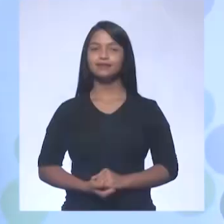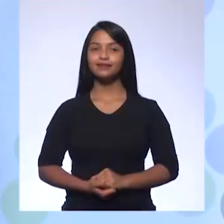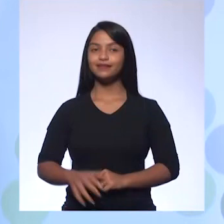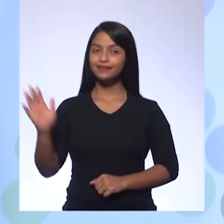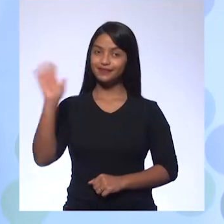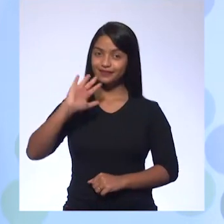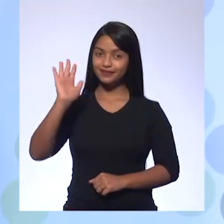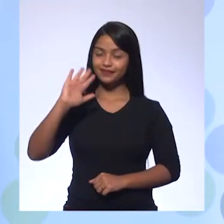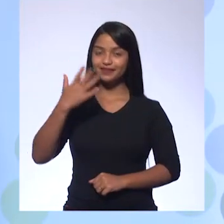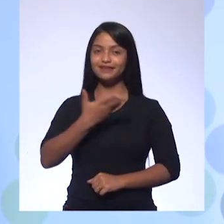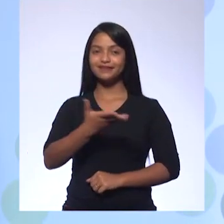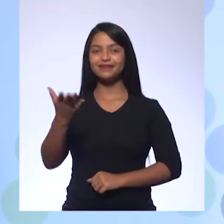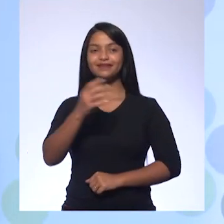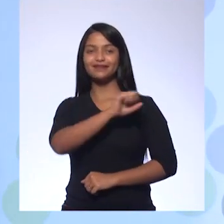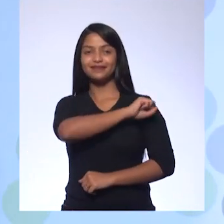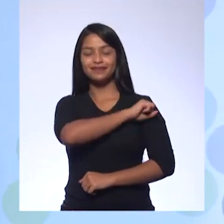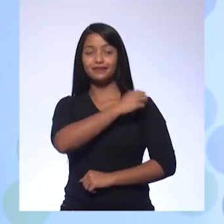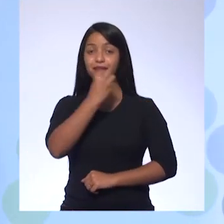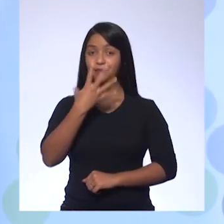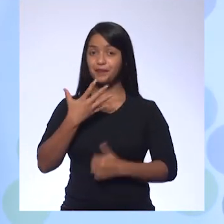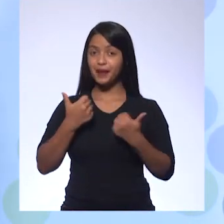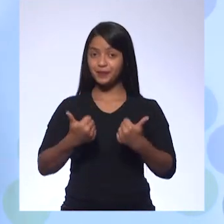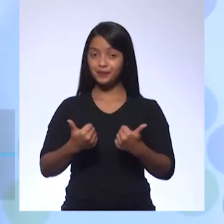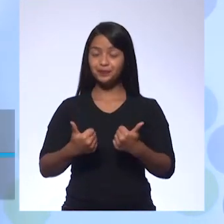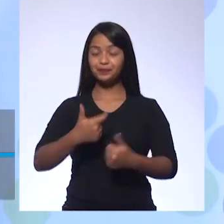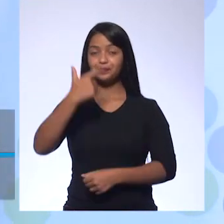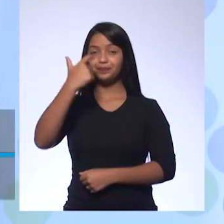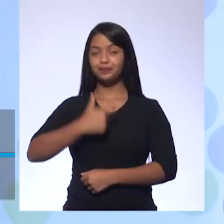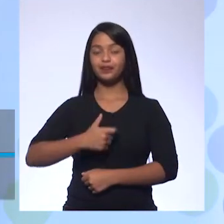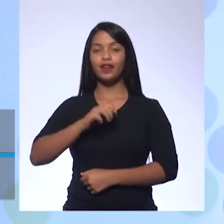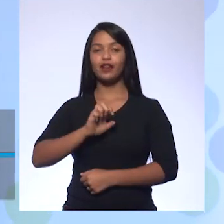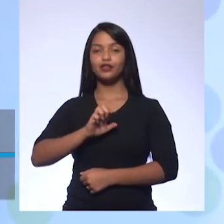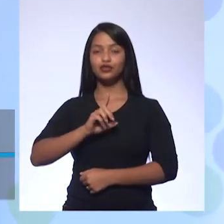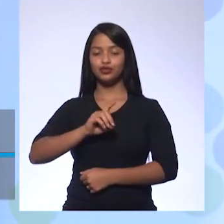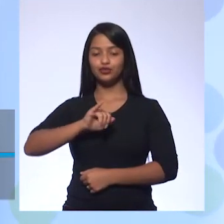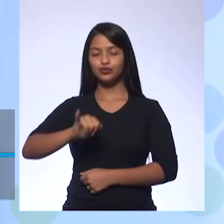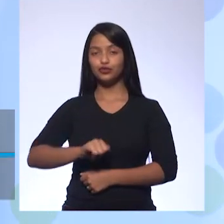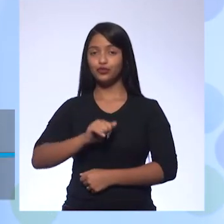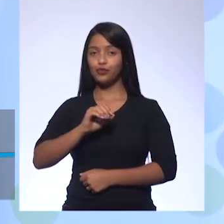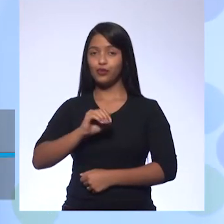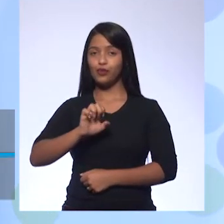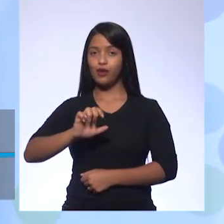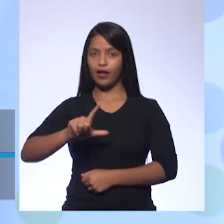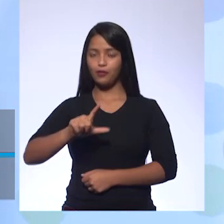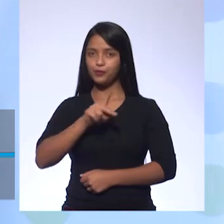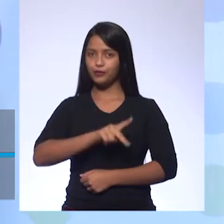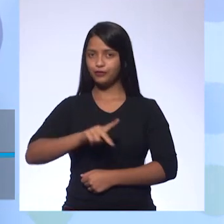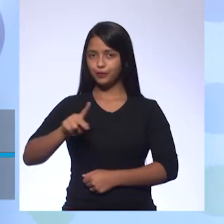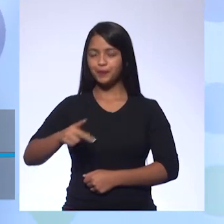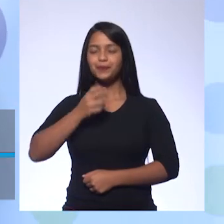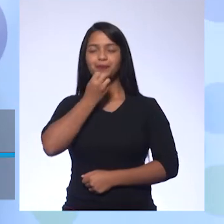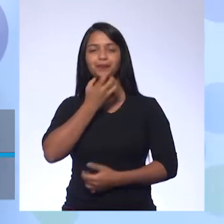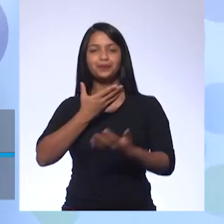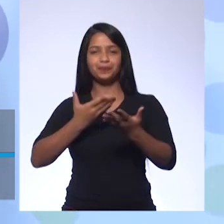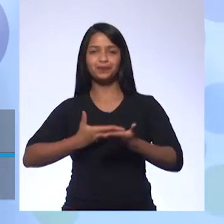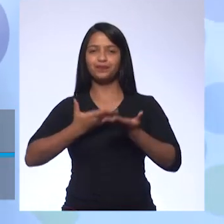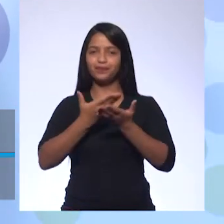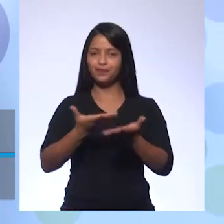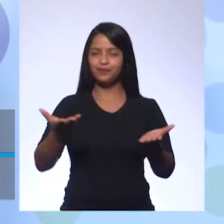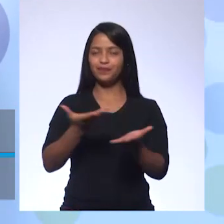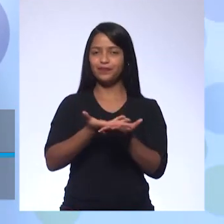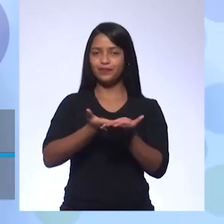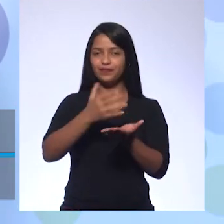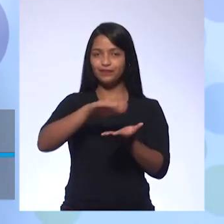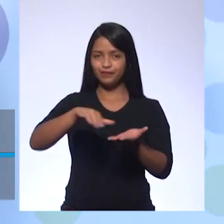Olá, oitavano, tudo bem? Sou o professor Joel. Quero dar as boas-vindas a você, educando, aos seus responsáveis que possam